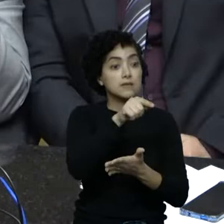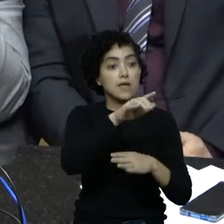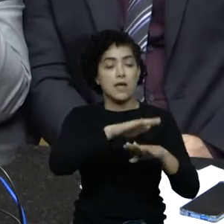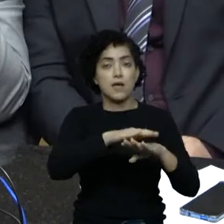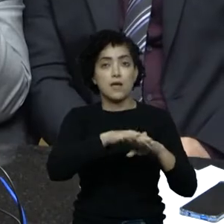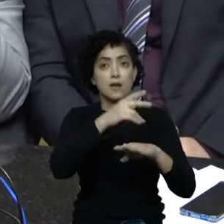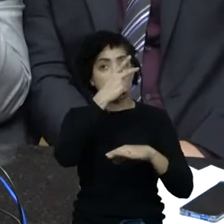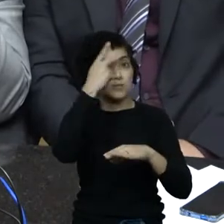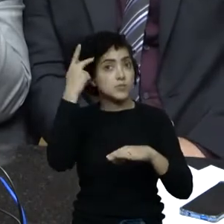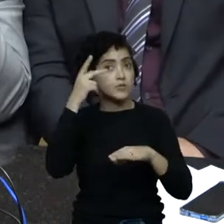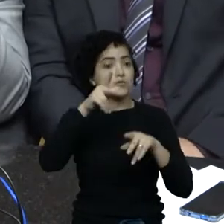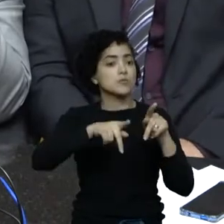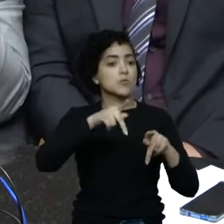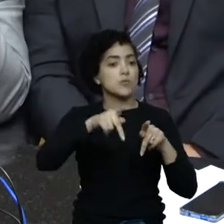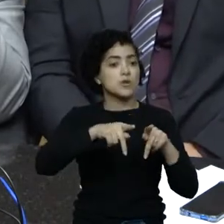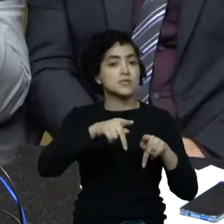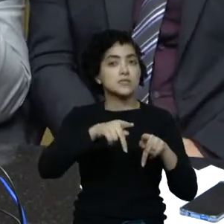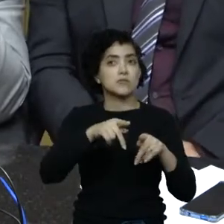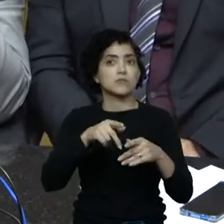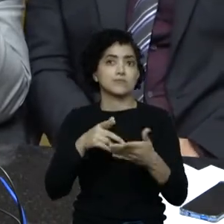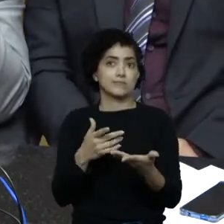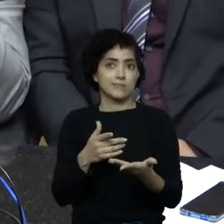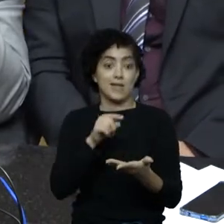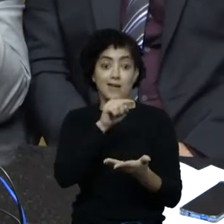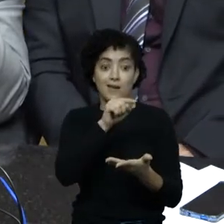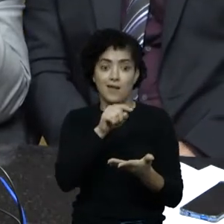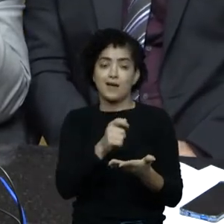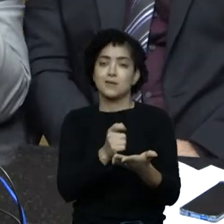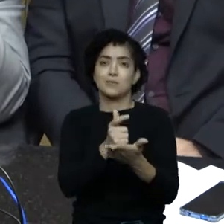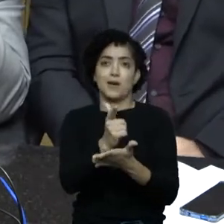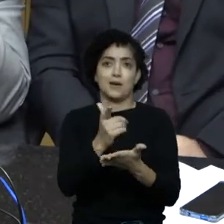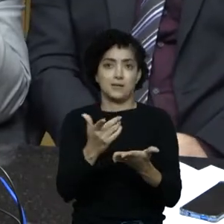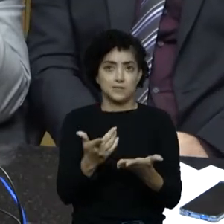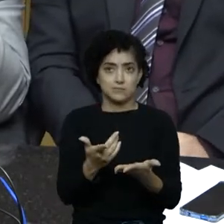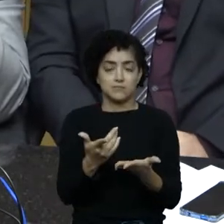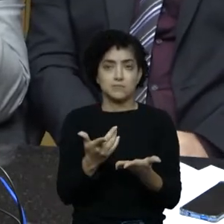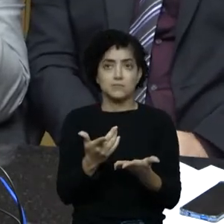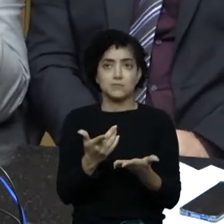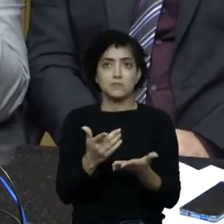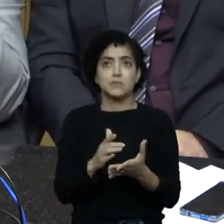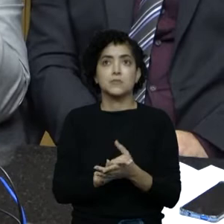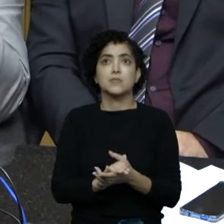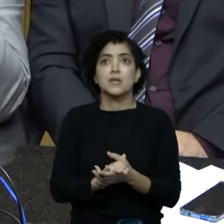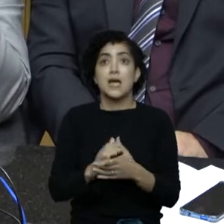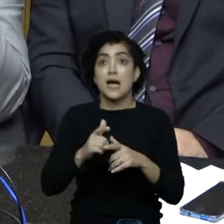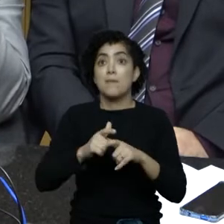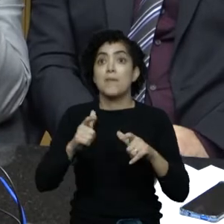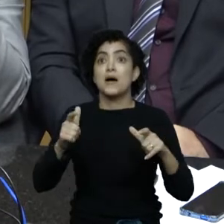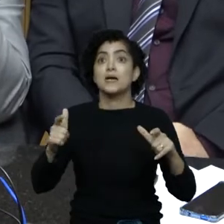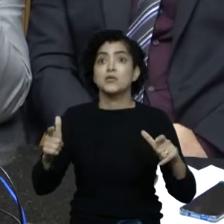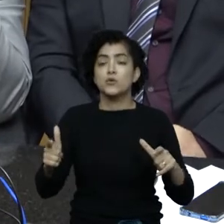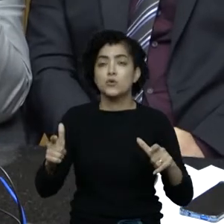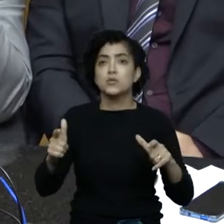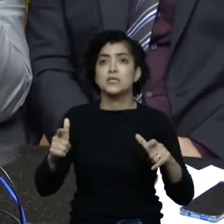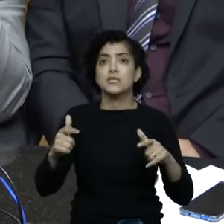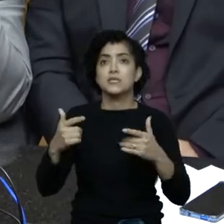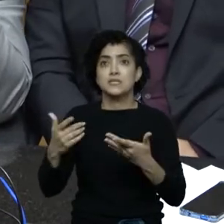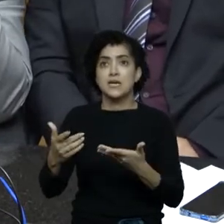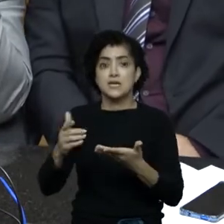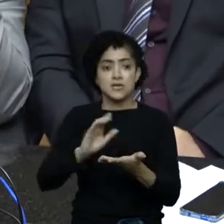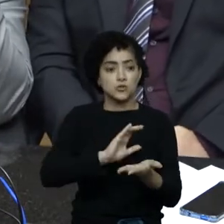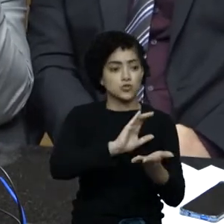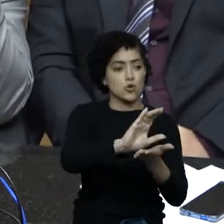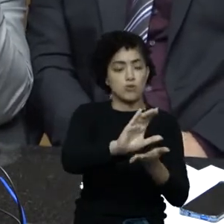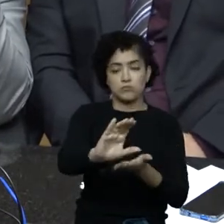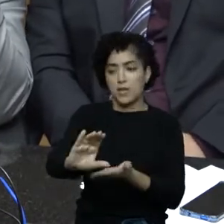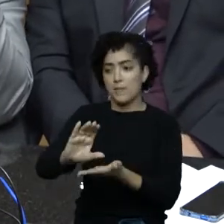cidadão é ele que vai lá e recolhe o imposto a maioria dos de pensáveis é justamente repassado